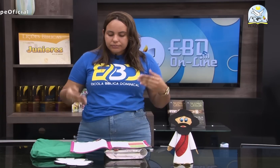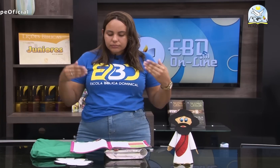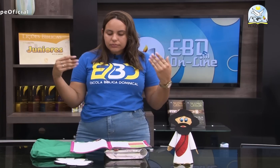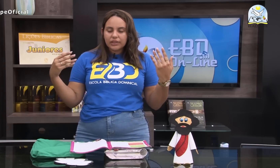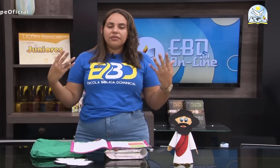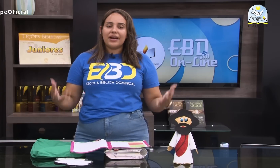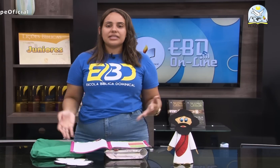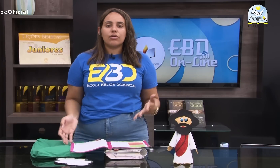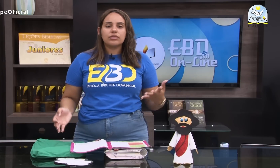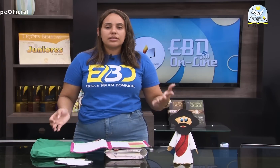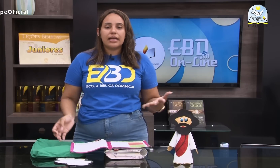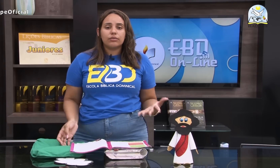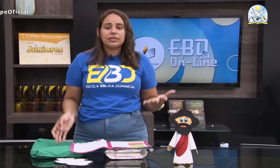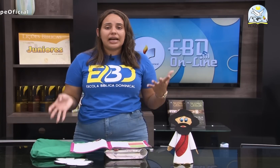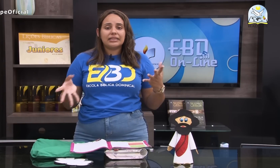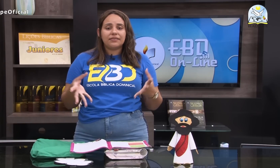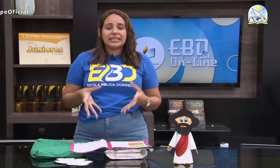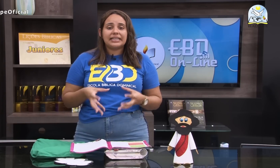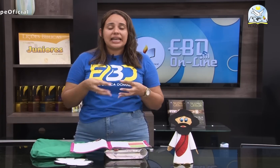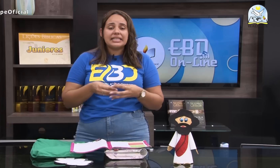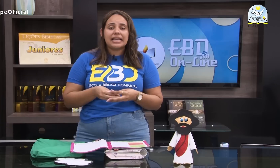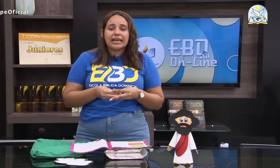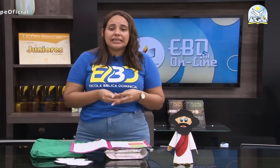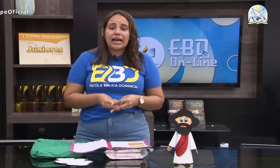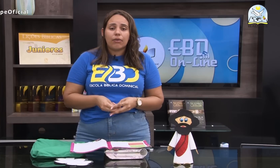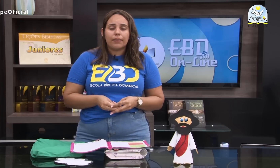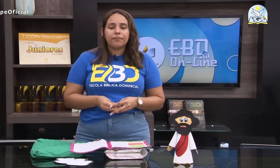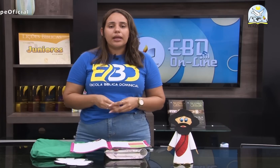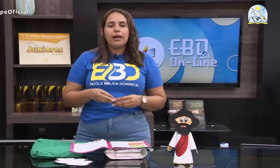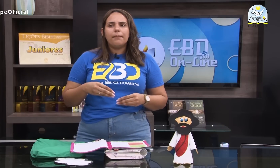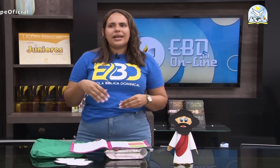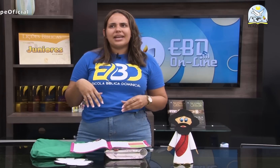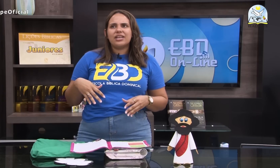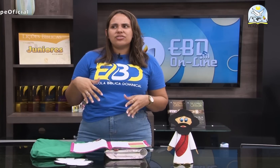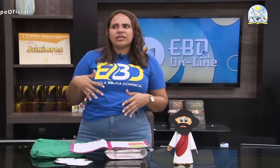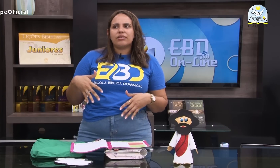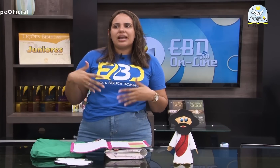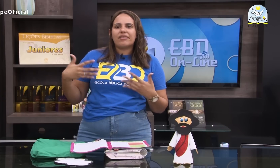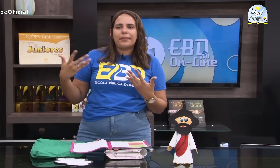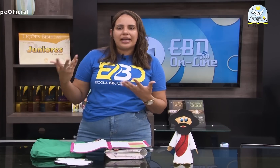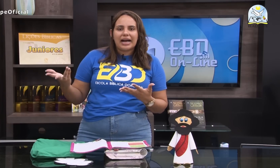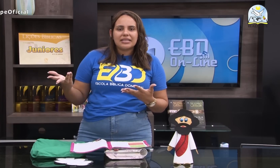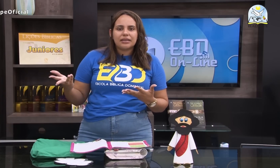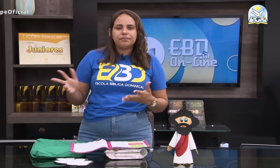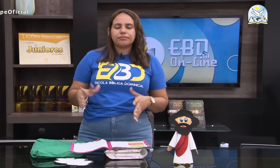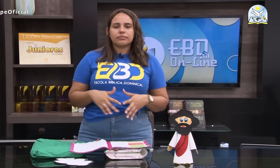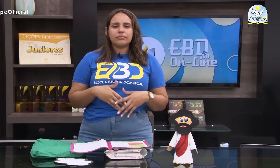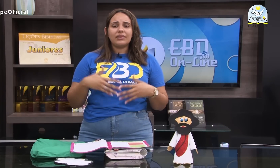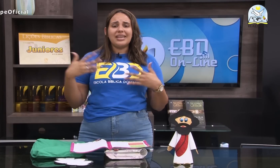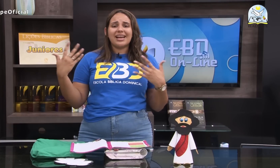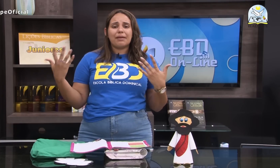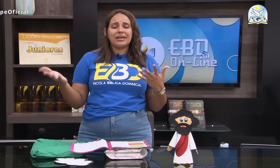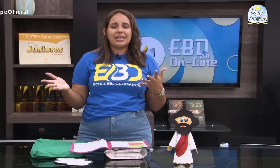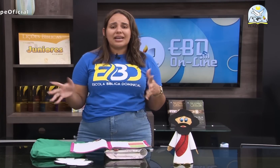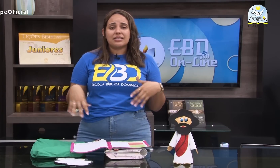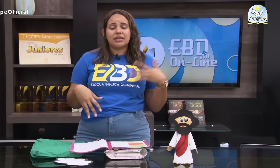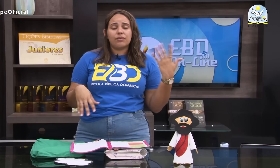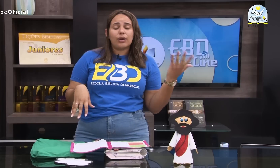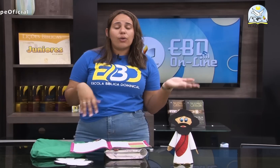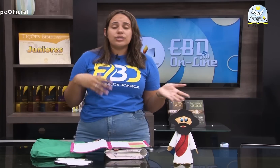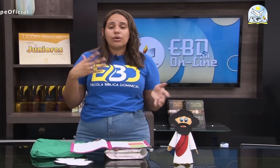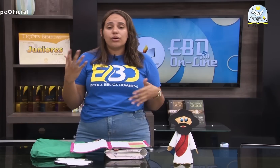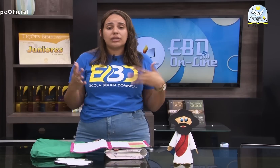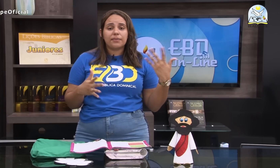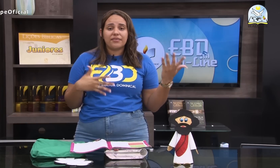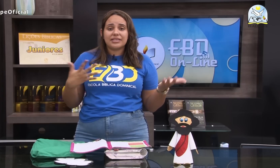atividade. Faça com seus alunos a atividade em sala de aula, para que eles não tenham que levar para casa e acaba aqui em casa.